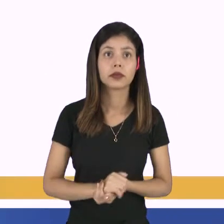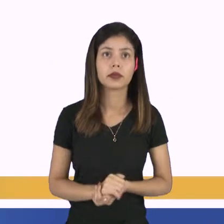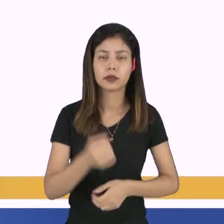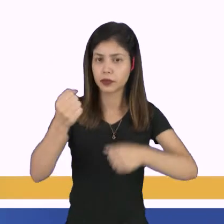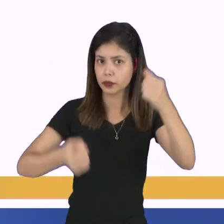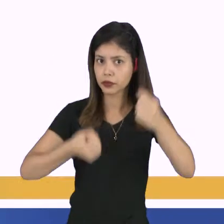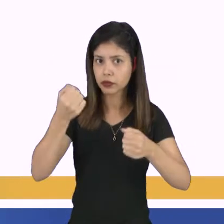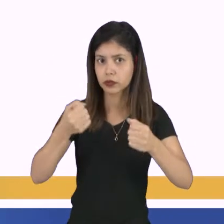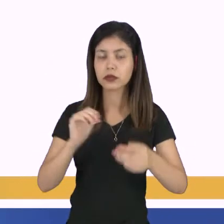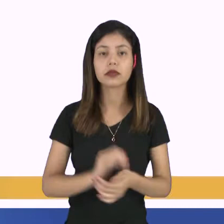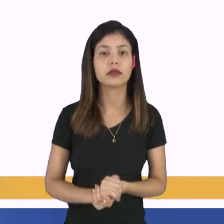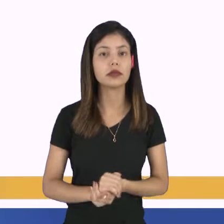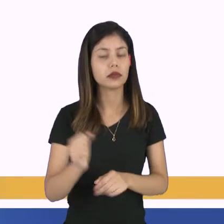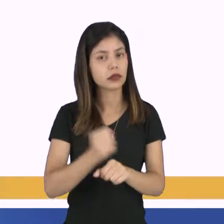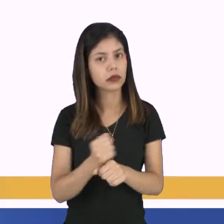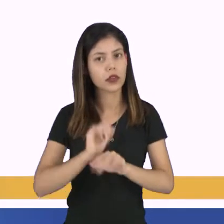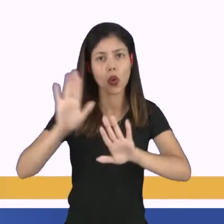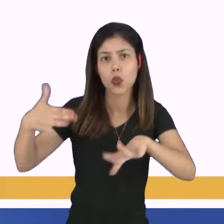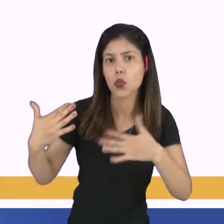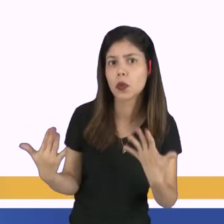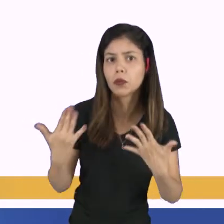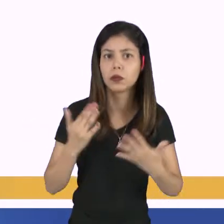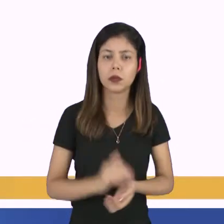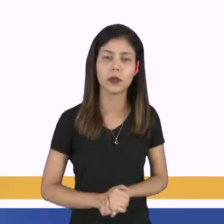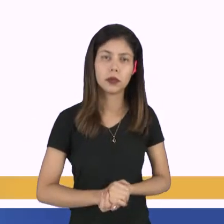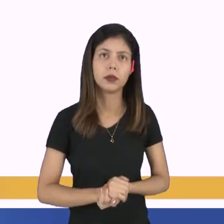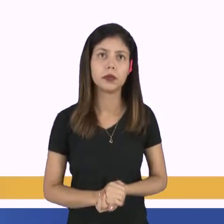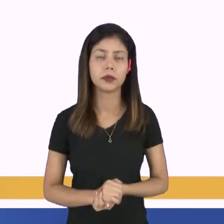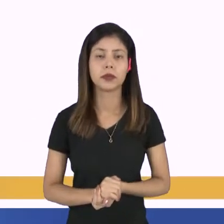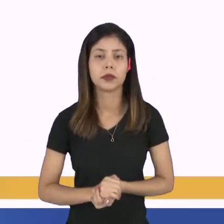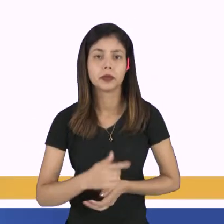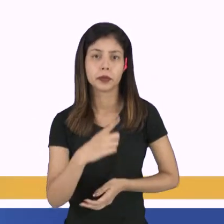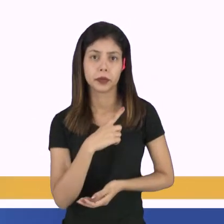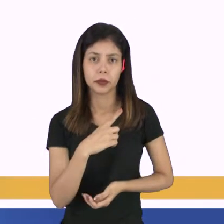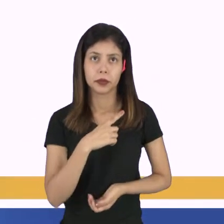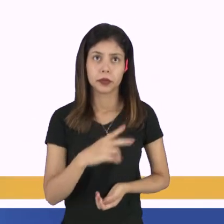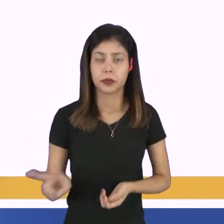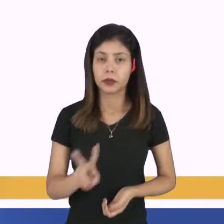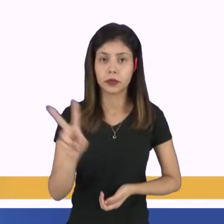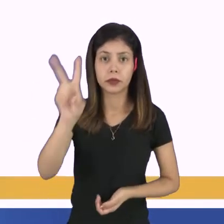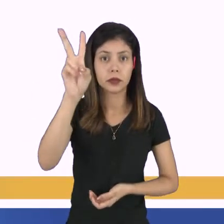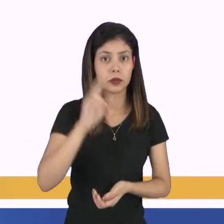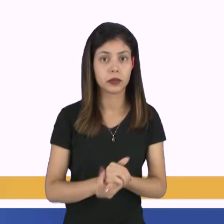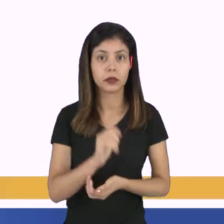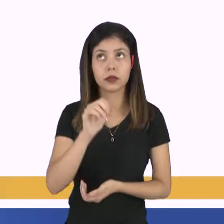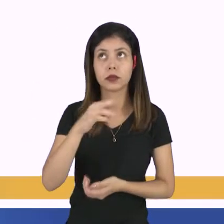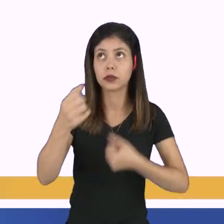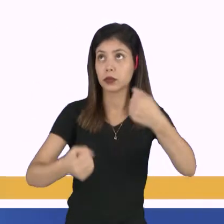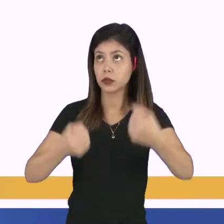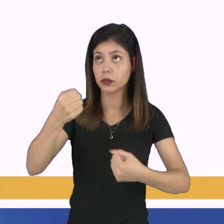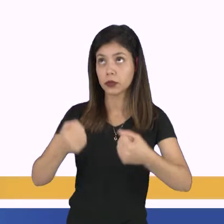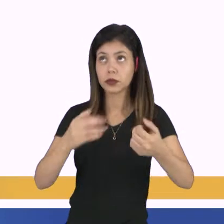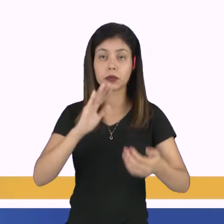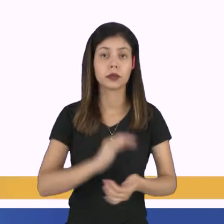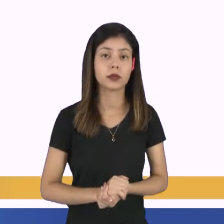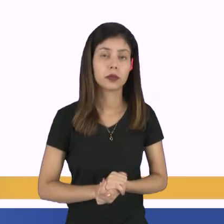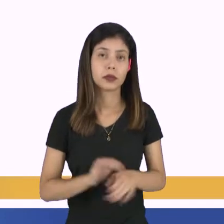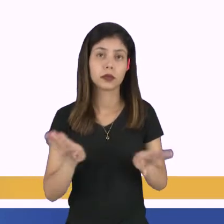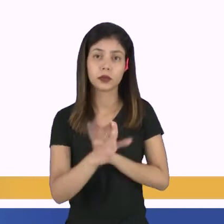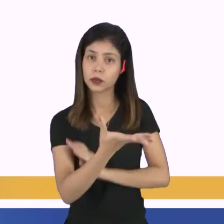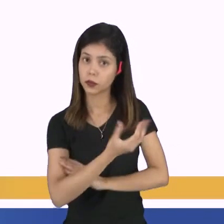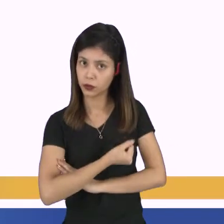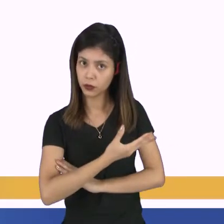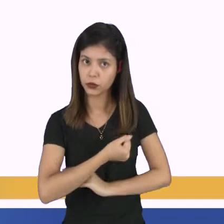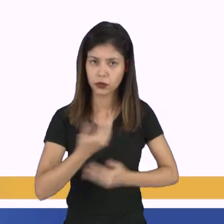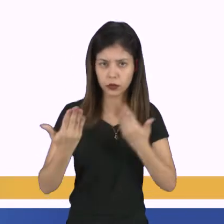função desse ano. Então aí, gente, quais são as grandezas? Nós temos o valor do automóvel, é uma grandeza, representa um valor numérico,